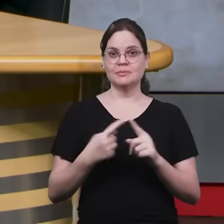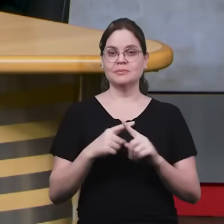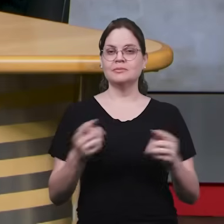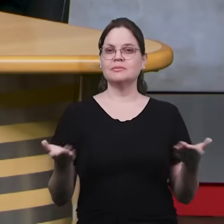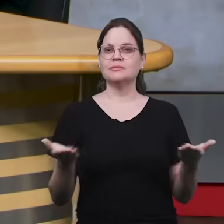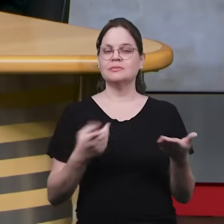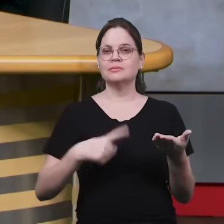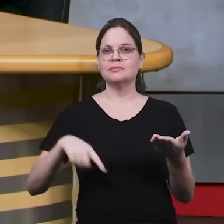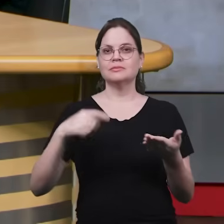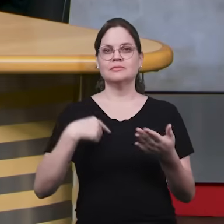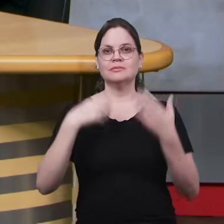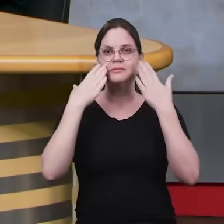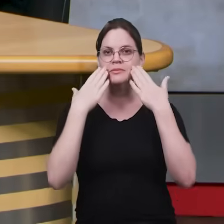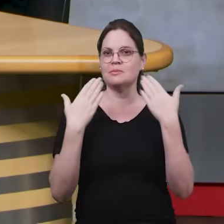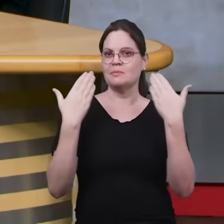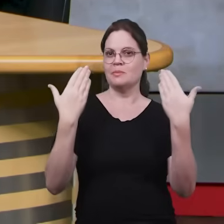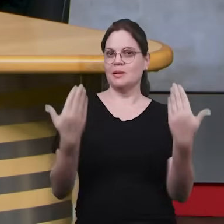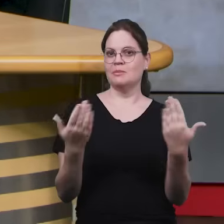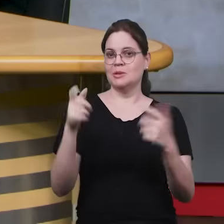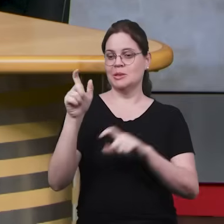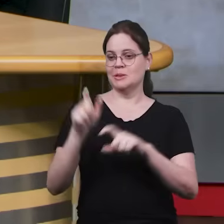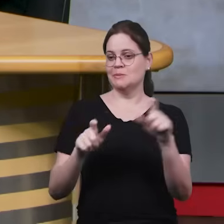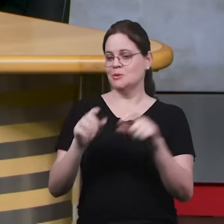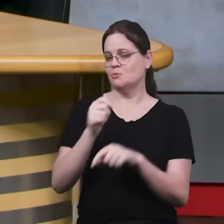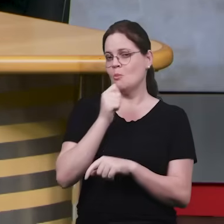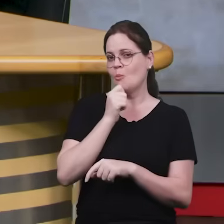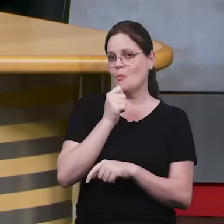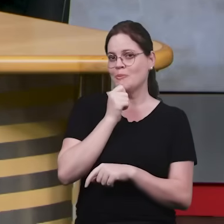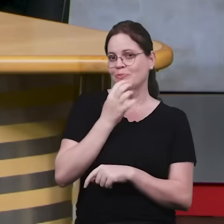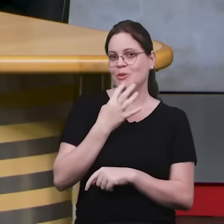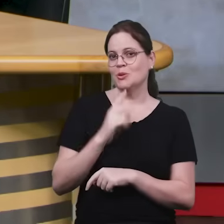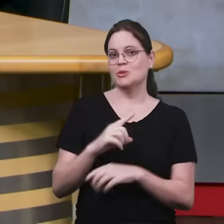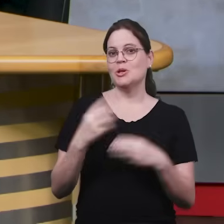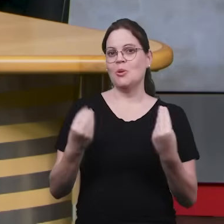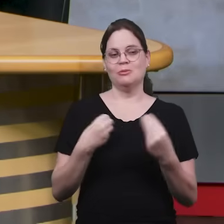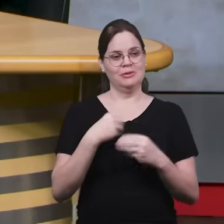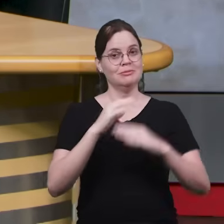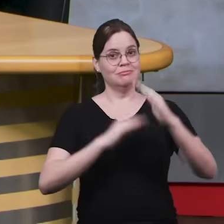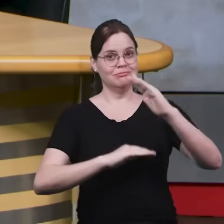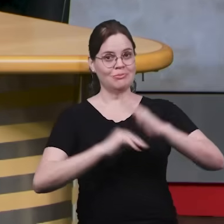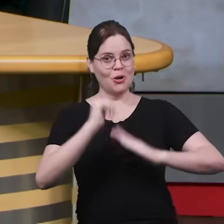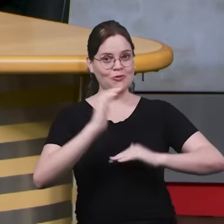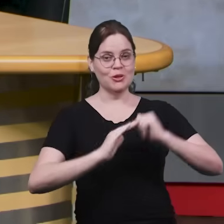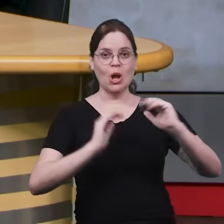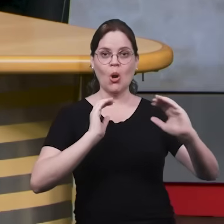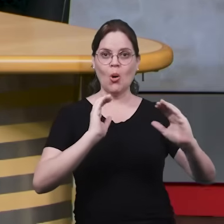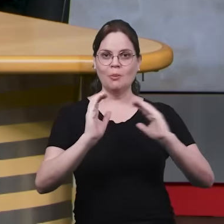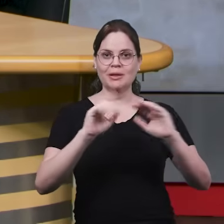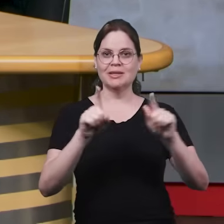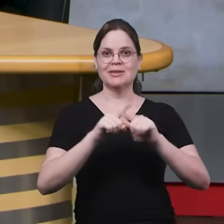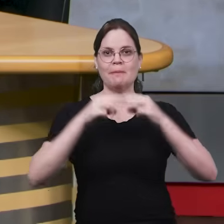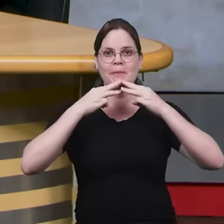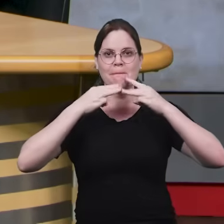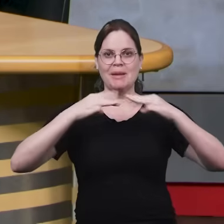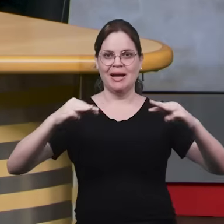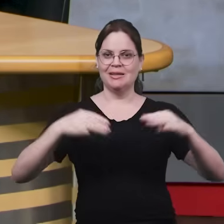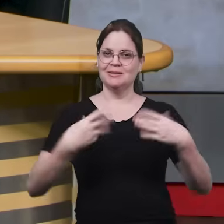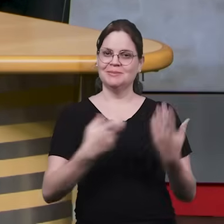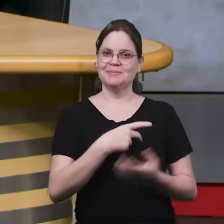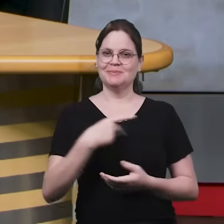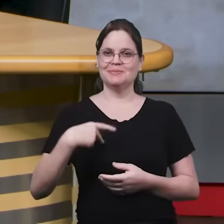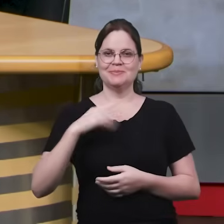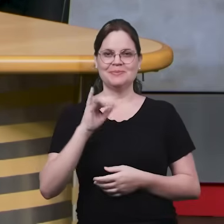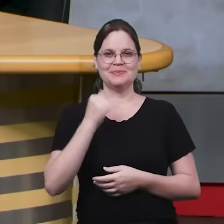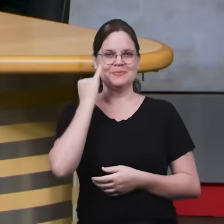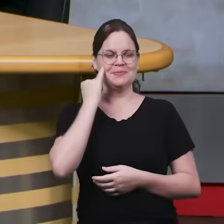nós vamos apresentá-lo de uma forma que talvez muitos não conhecem, que é especialista em comunicação e em marketing. Pastor